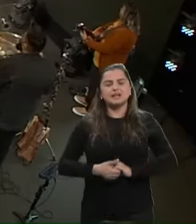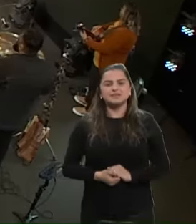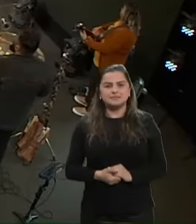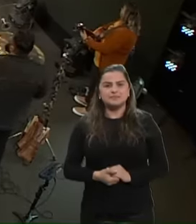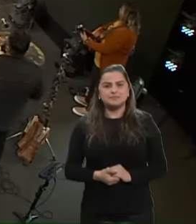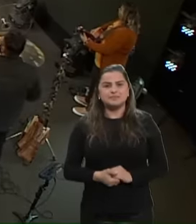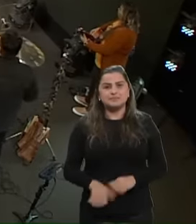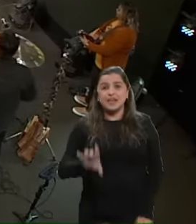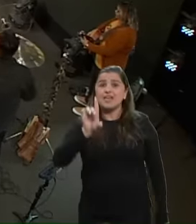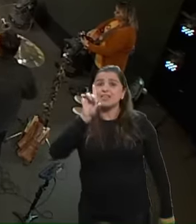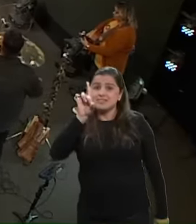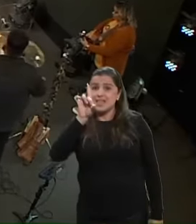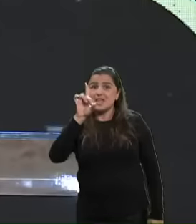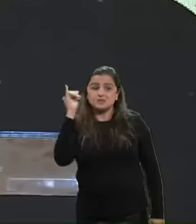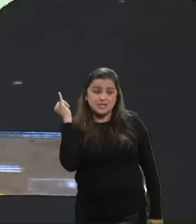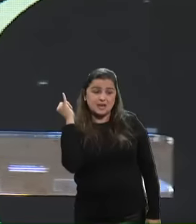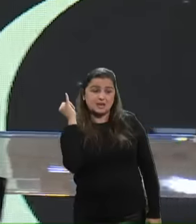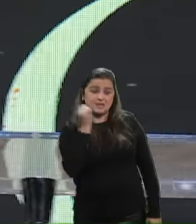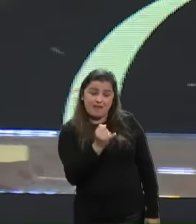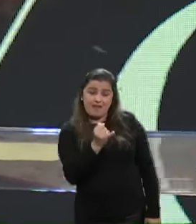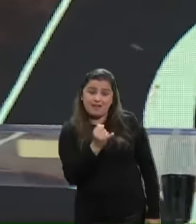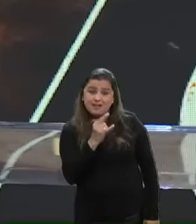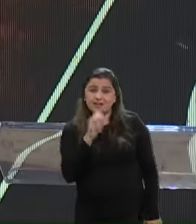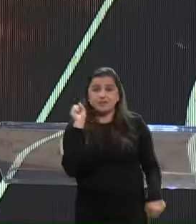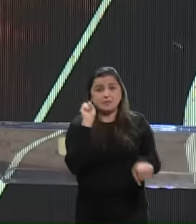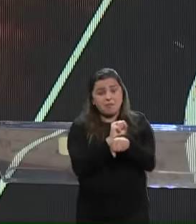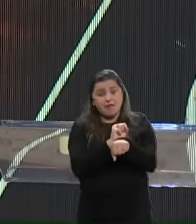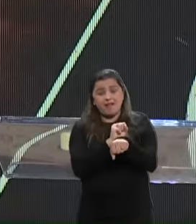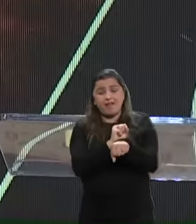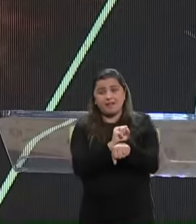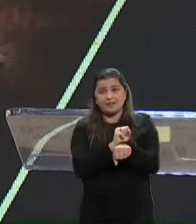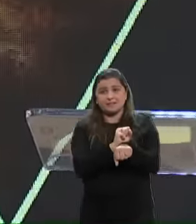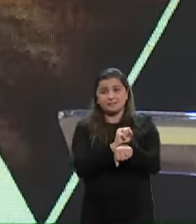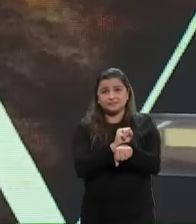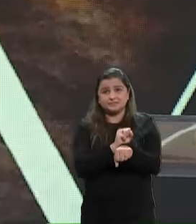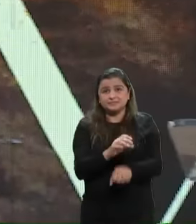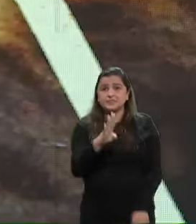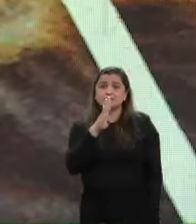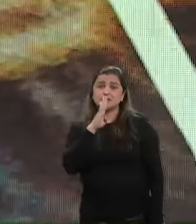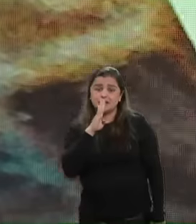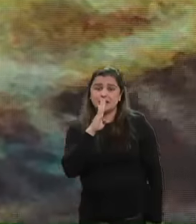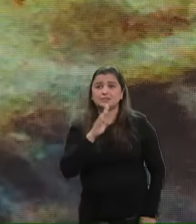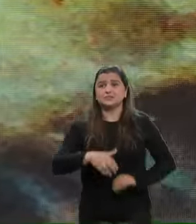Primeiro, Deus te faz esperar. Segundo, Deus não fala com você. Cutuca alguém e